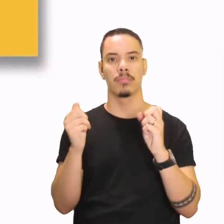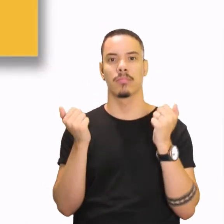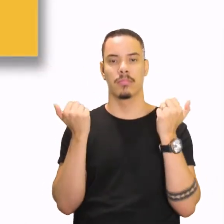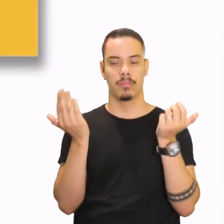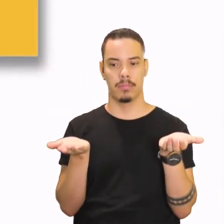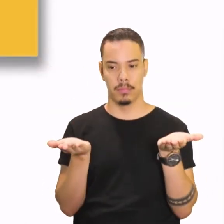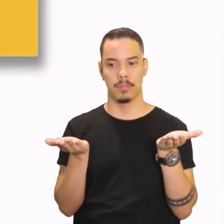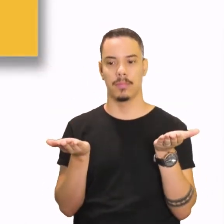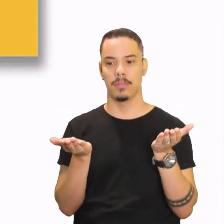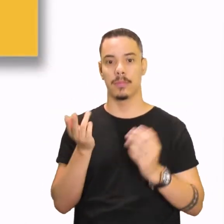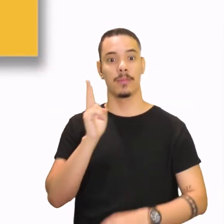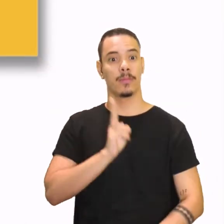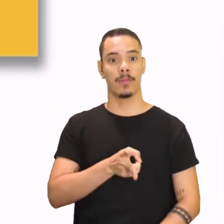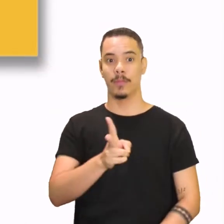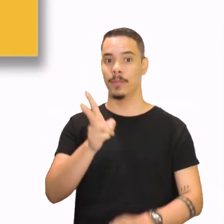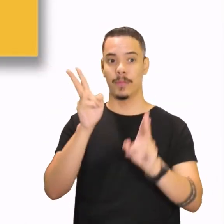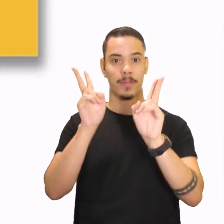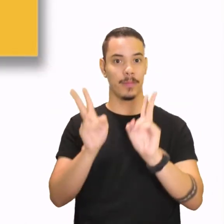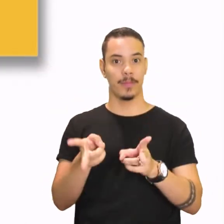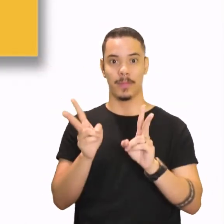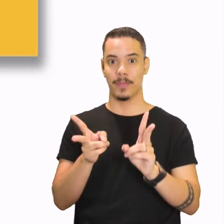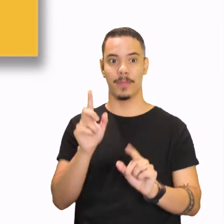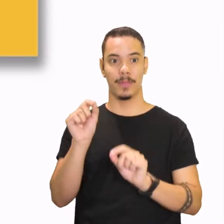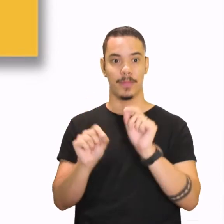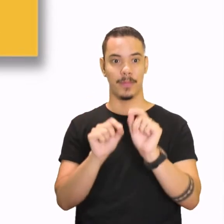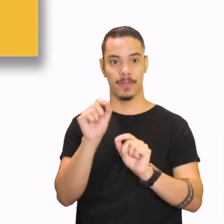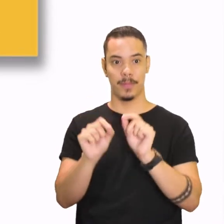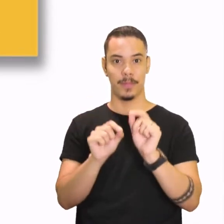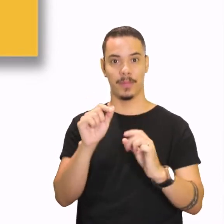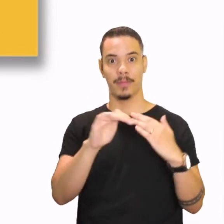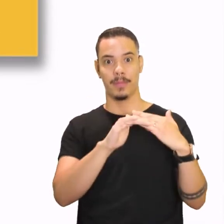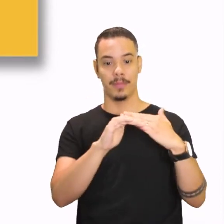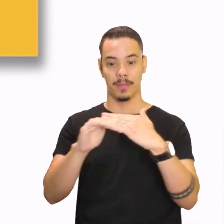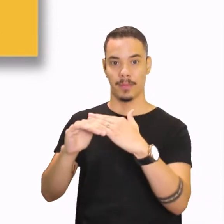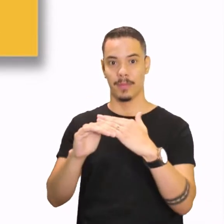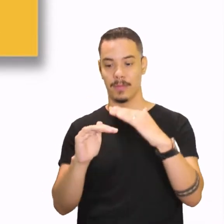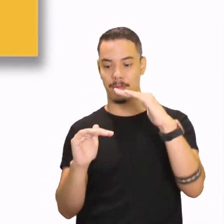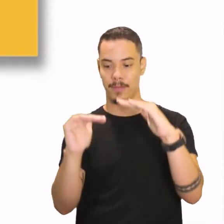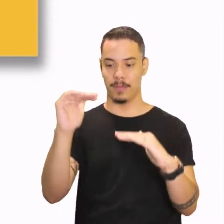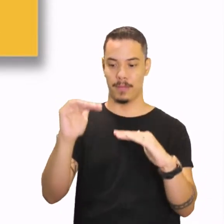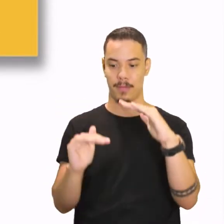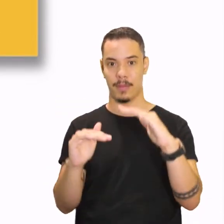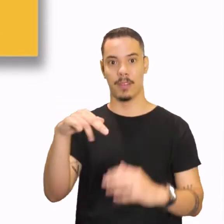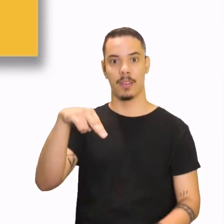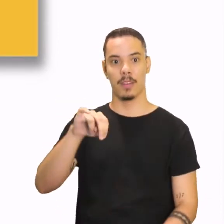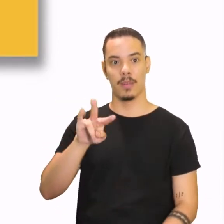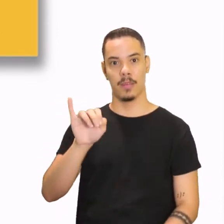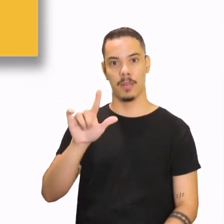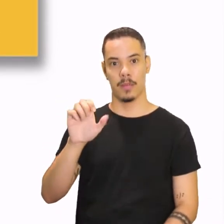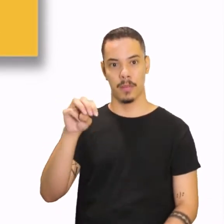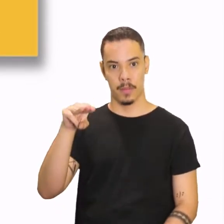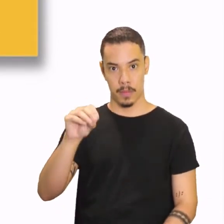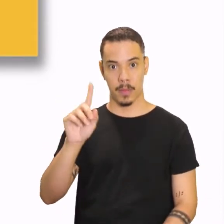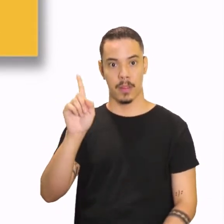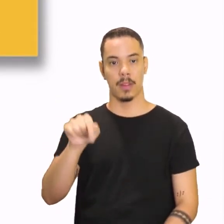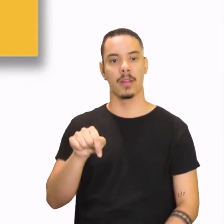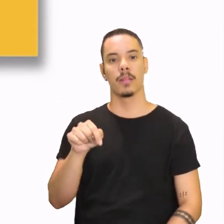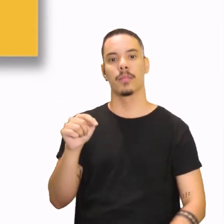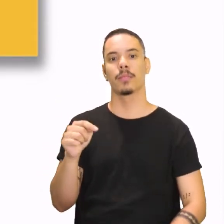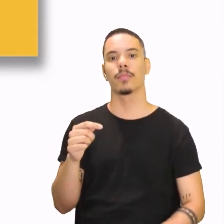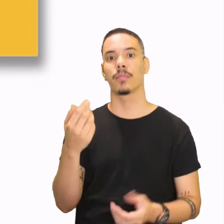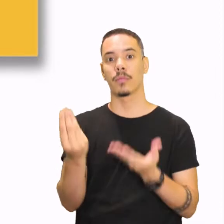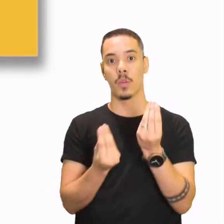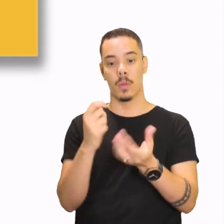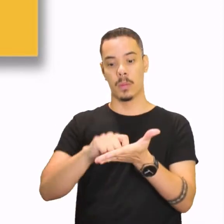amadinha? Continua sendo o que, amadinho? Nivelamento, né? Ortografia, parte 2,